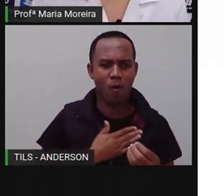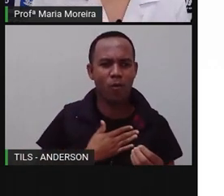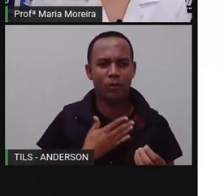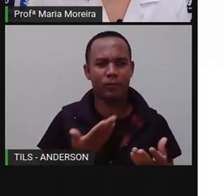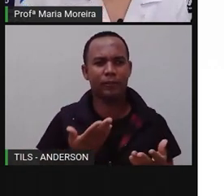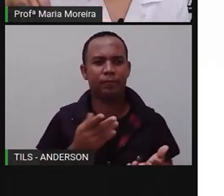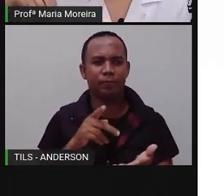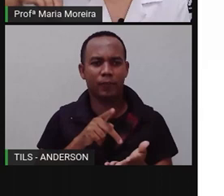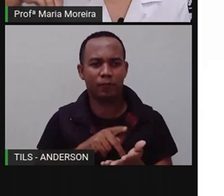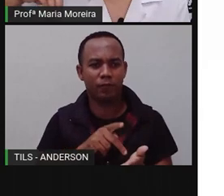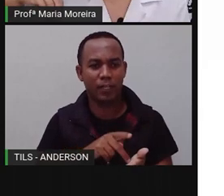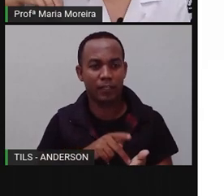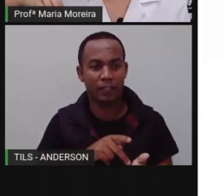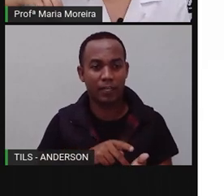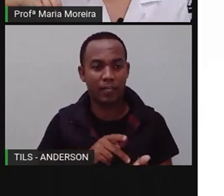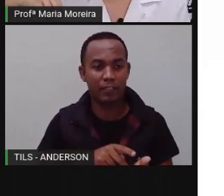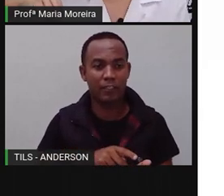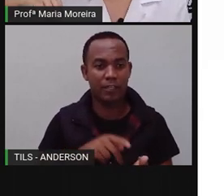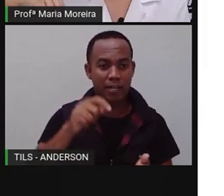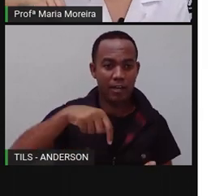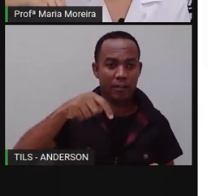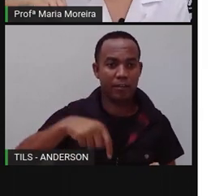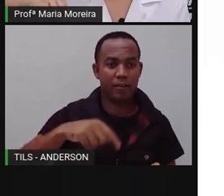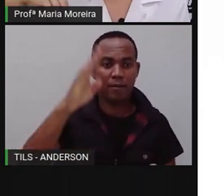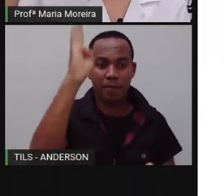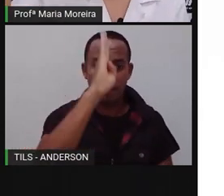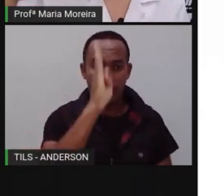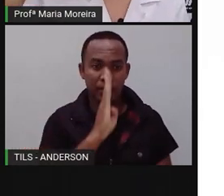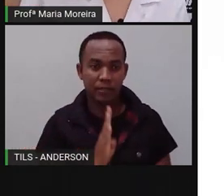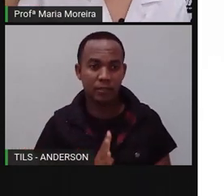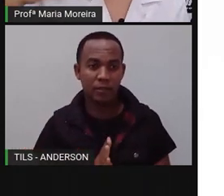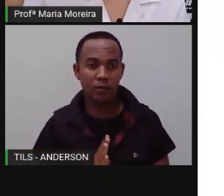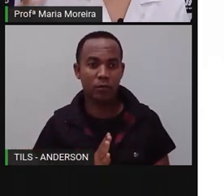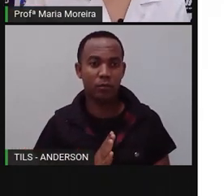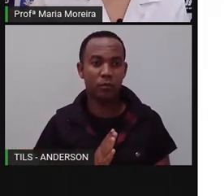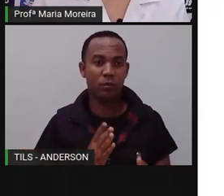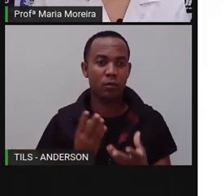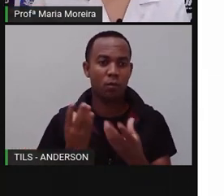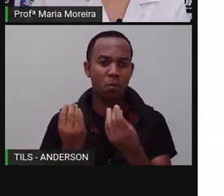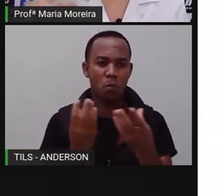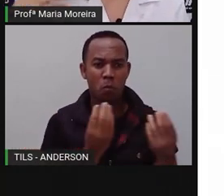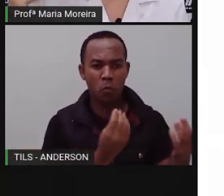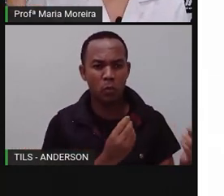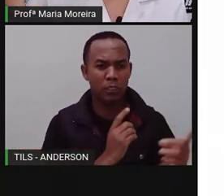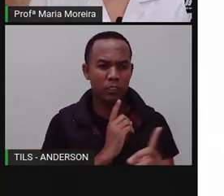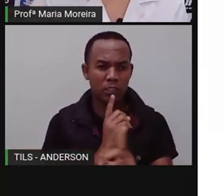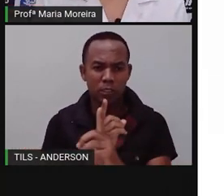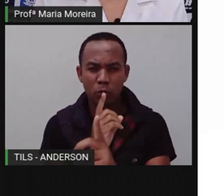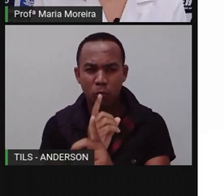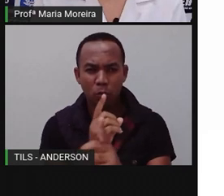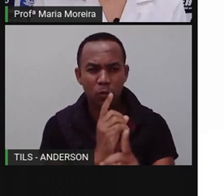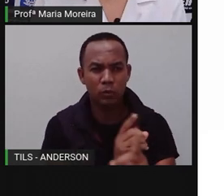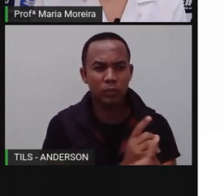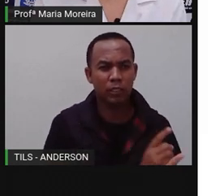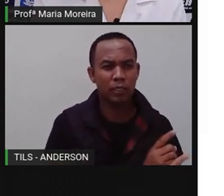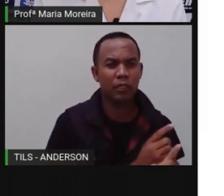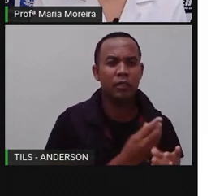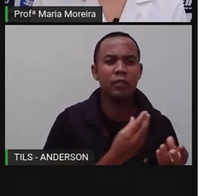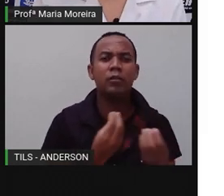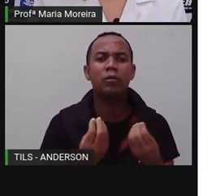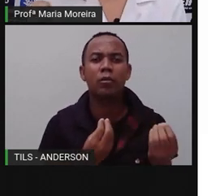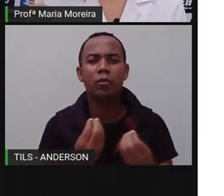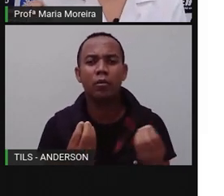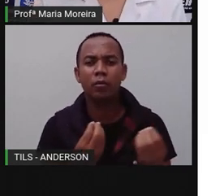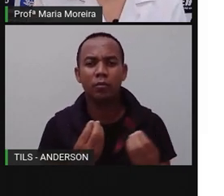Que, na verdade, quando eles chegam aqui no Brasil, eles acham, né, muita coisa diferente, até porque a realidade, como diz aí no texto,